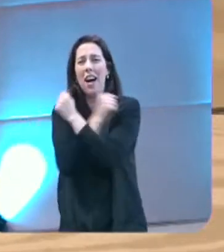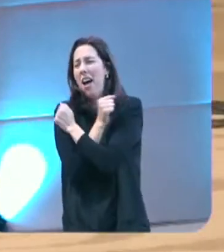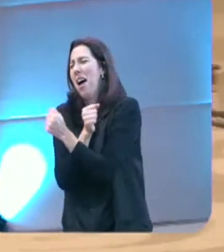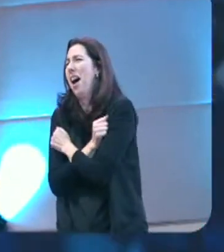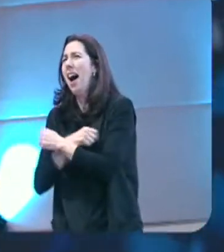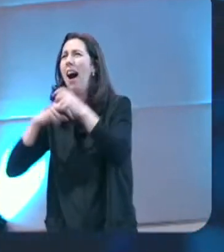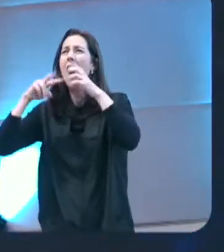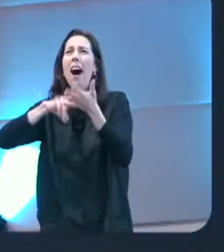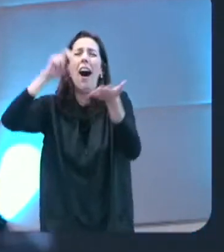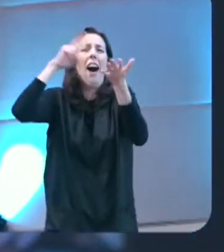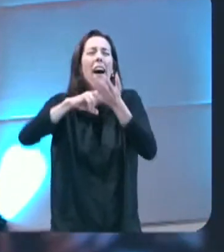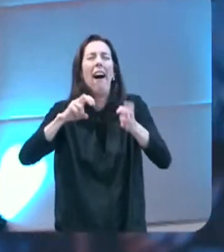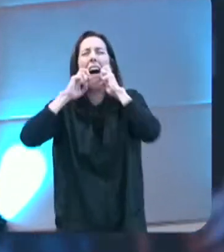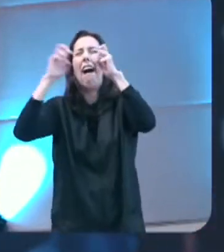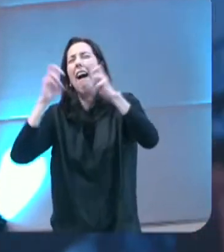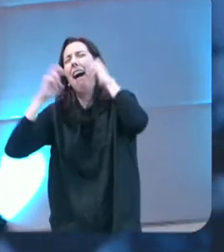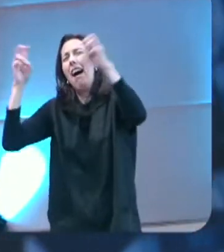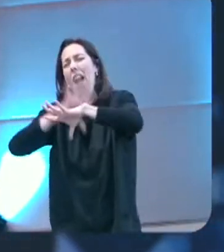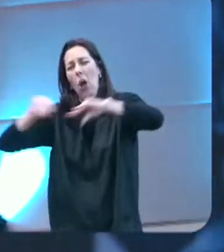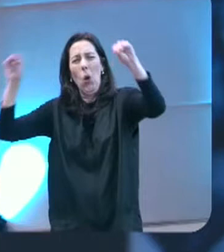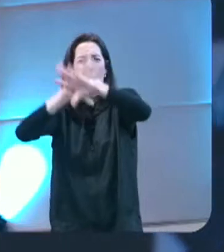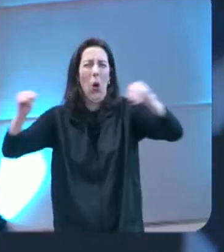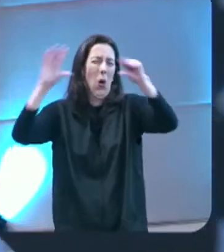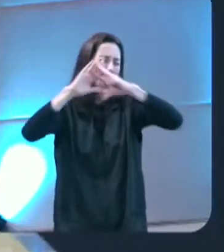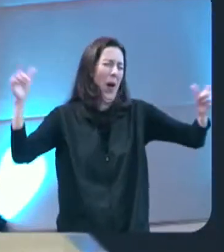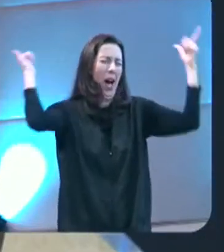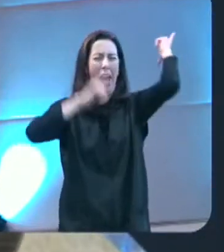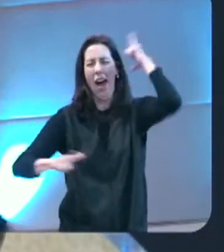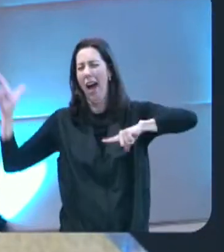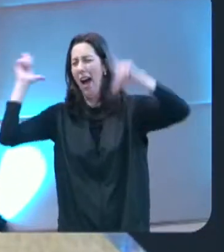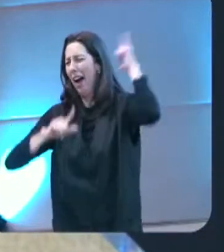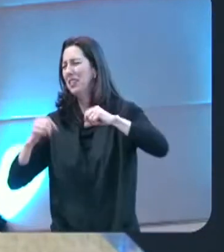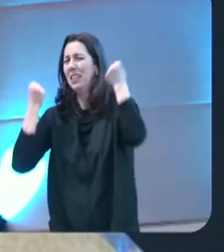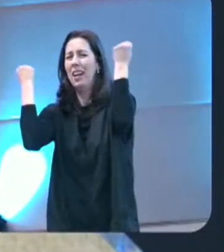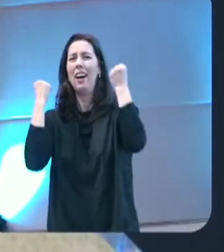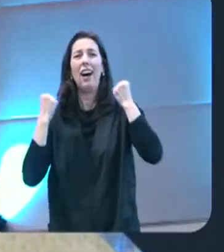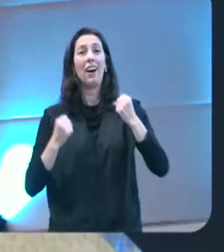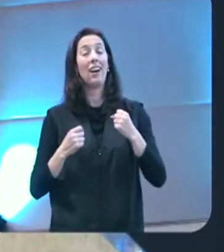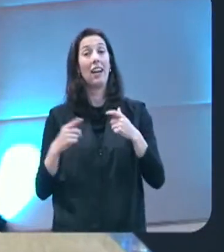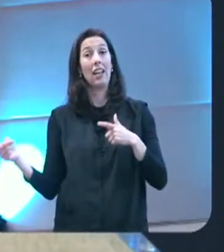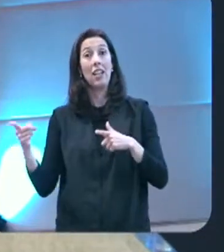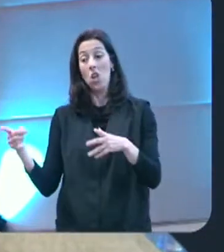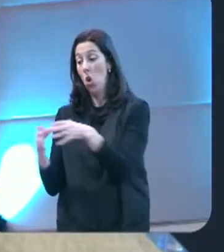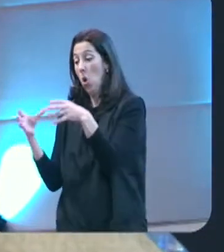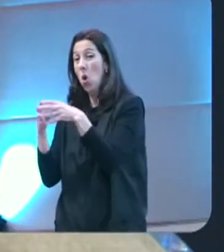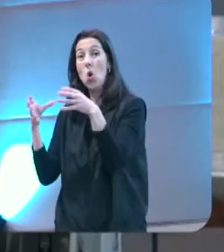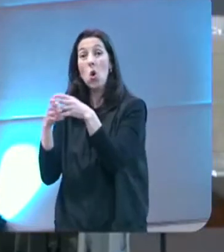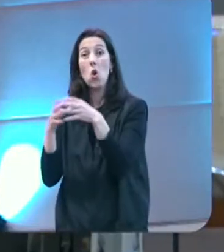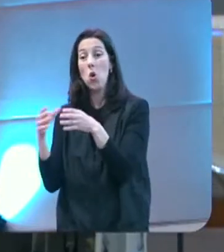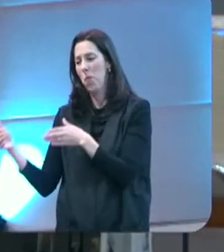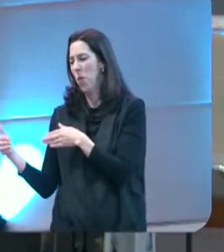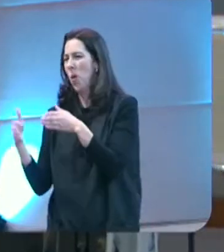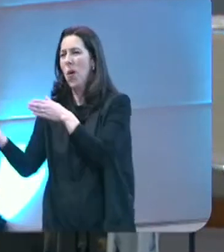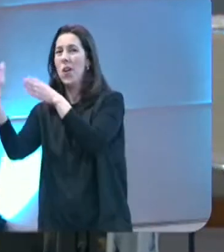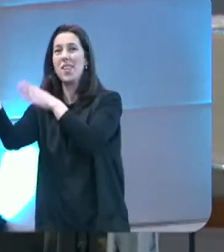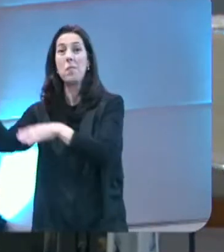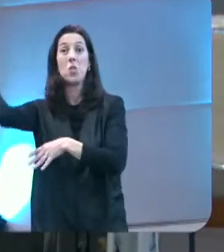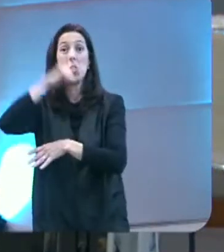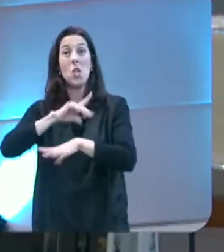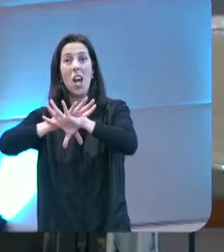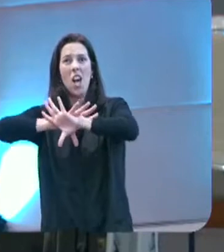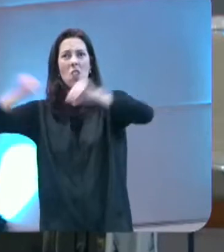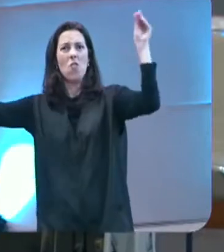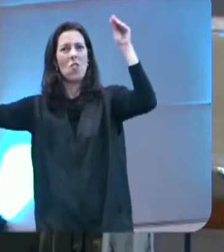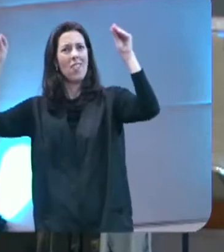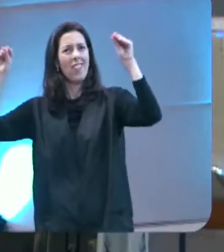de alegria. Então, imagine um bando de leprosos que a meio do caminho eles conseguem